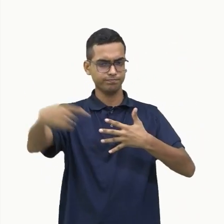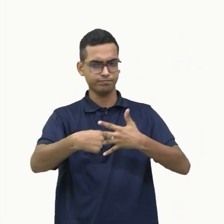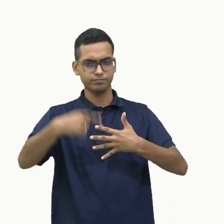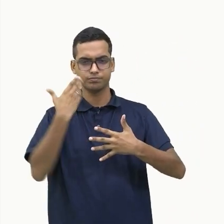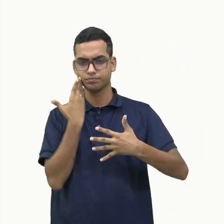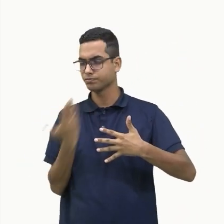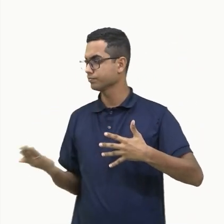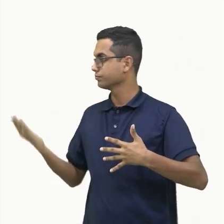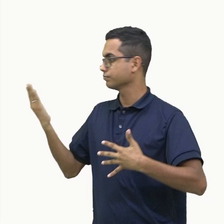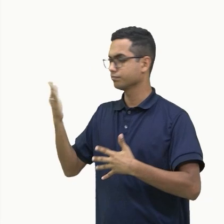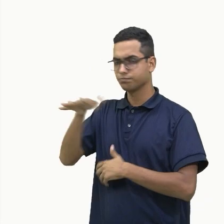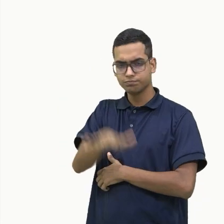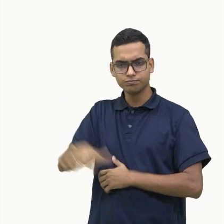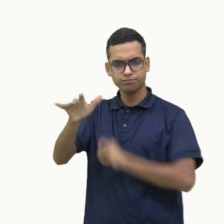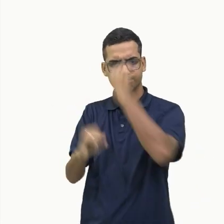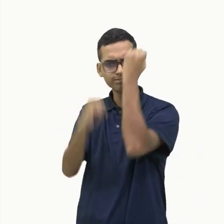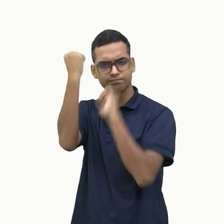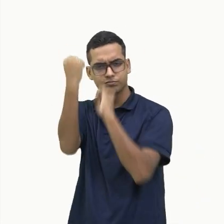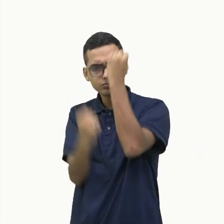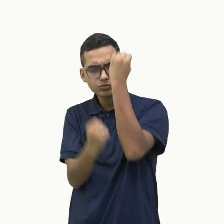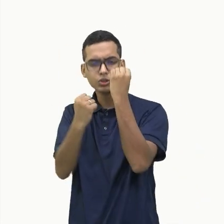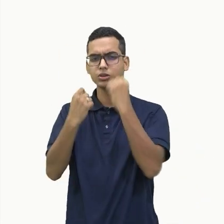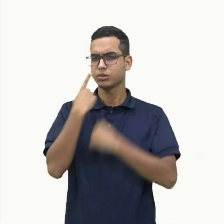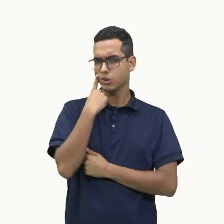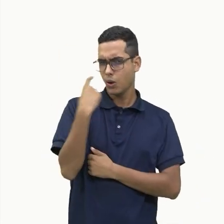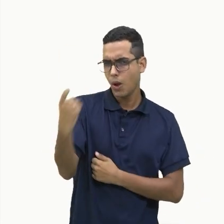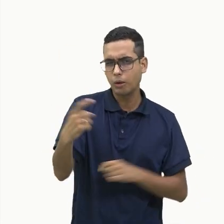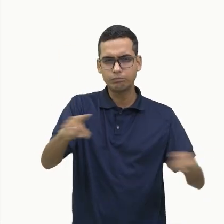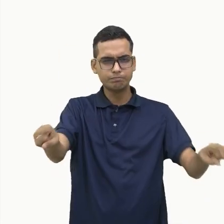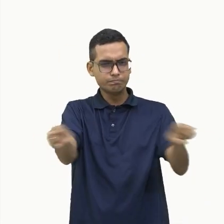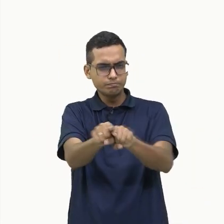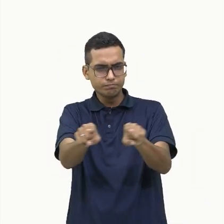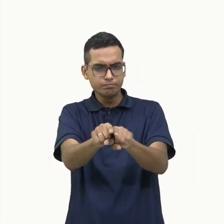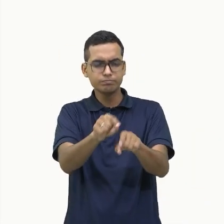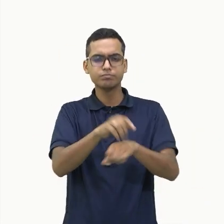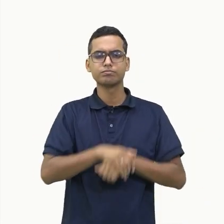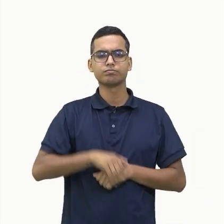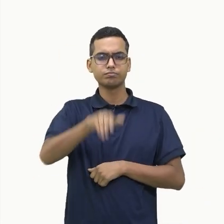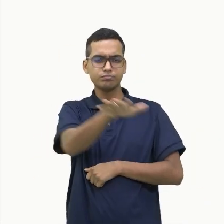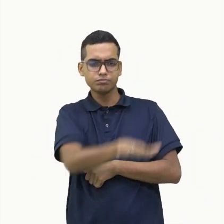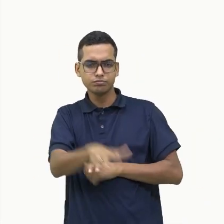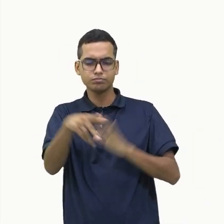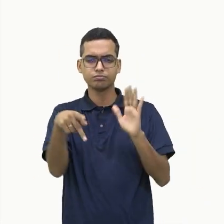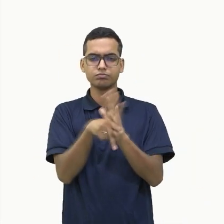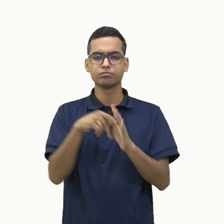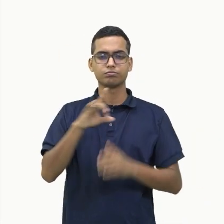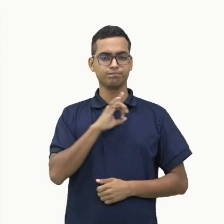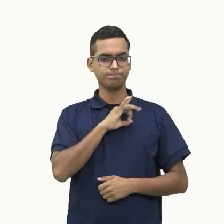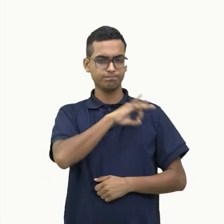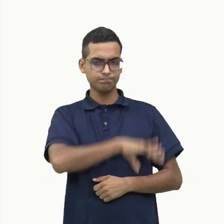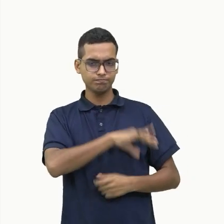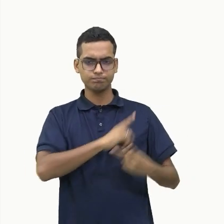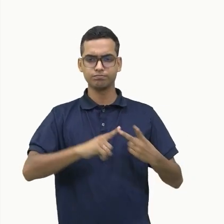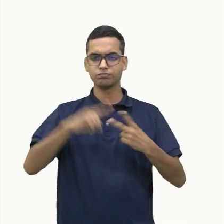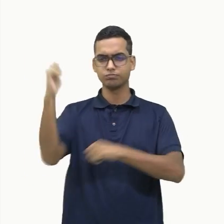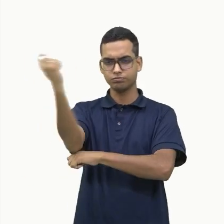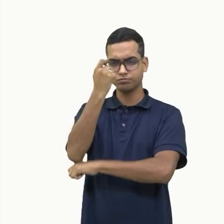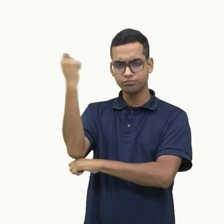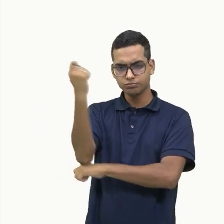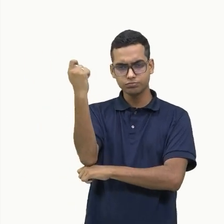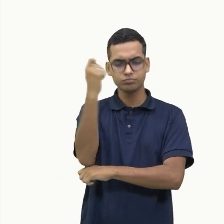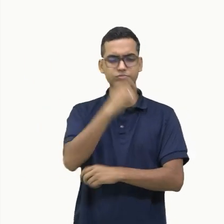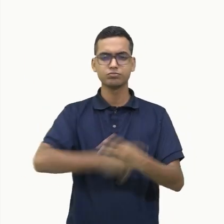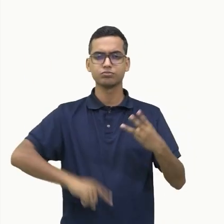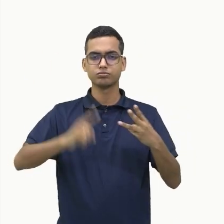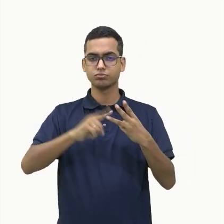regiões industriais, né, que acabam chamando a atenção. Então, temos aqui na parte do Chile, da Argentina,